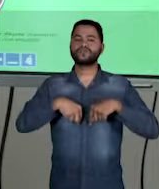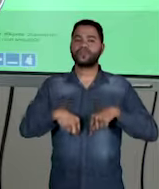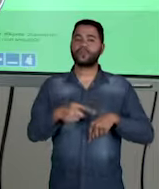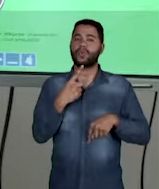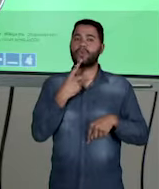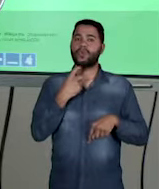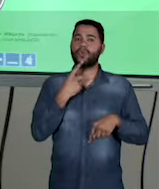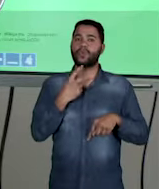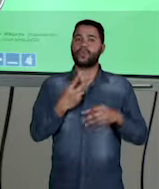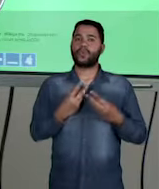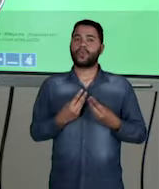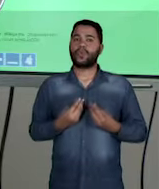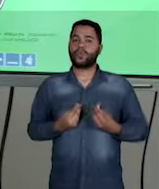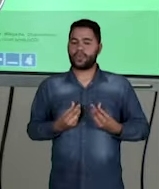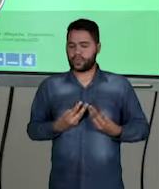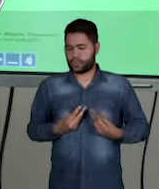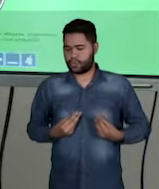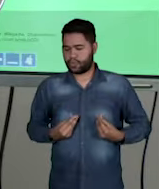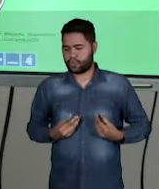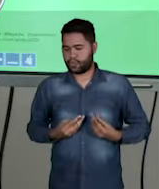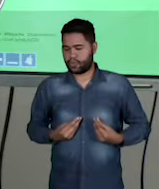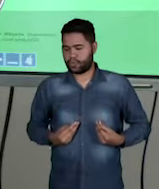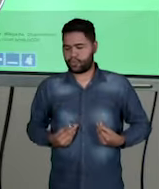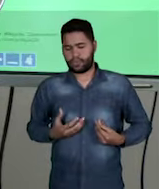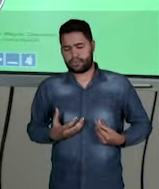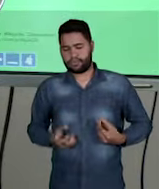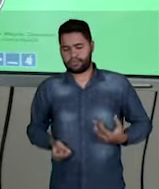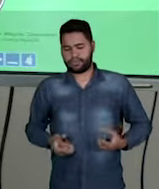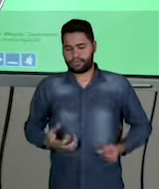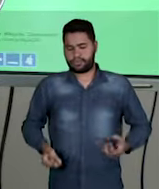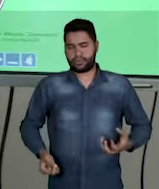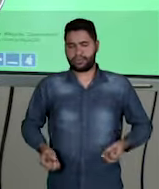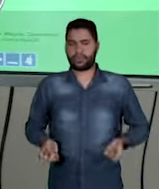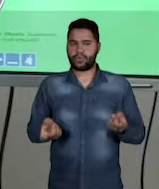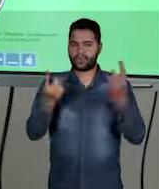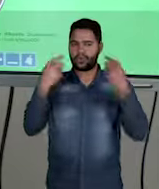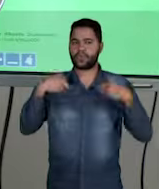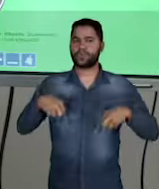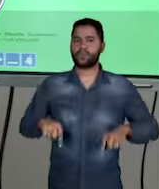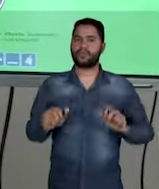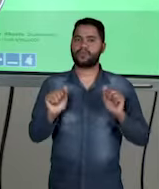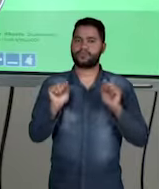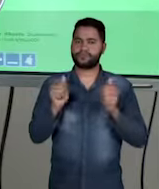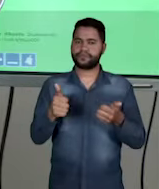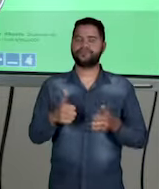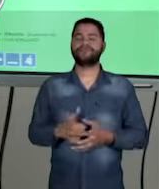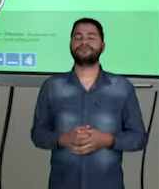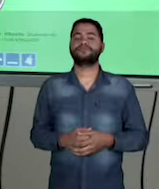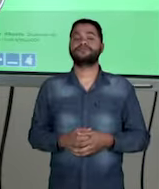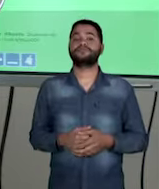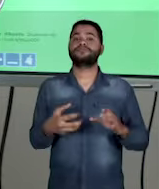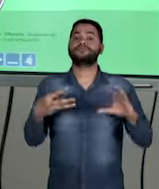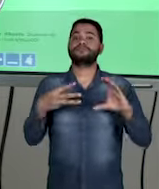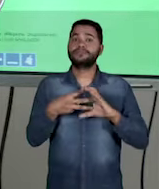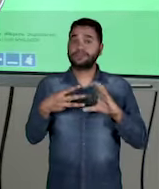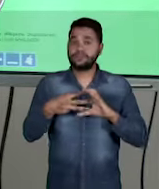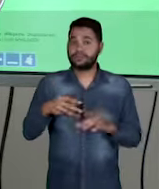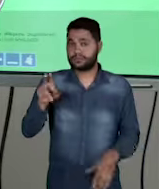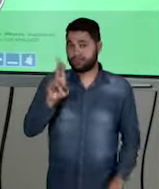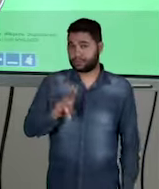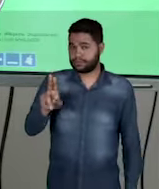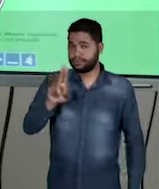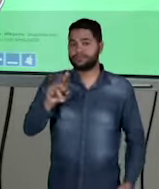carrega os nutrientes, leva para todo o corpo. Beleza. A célula usou